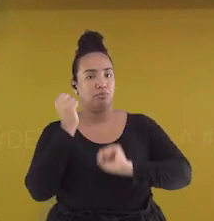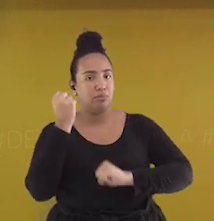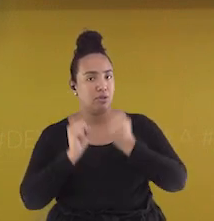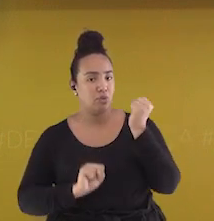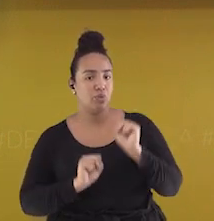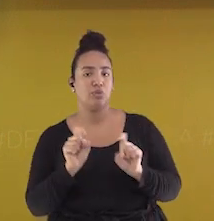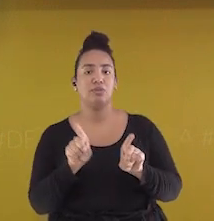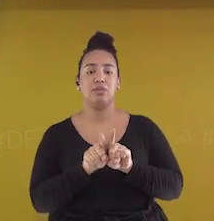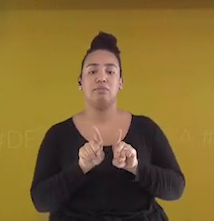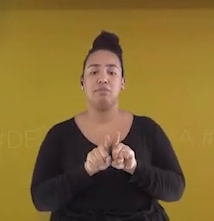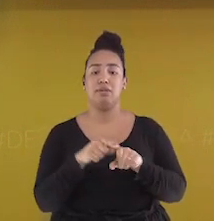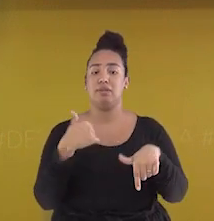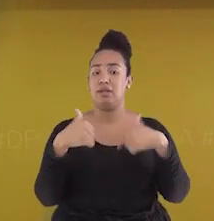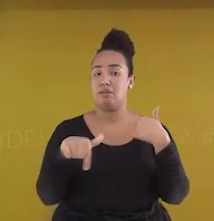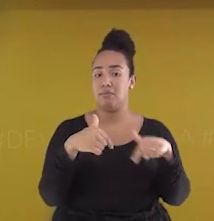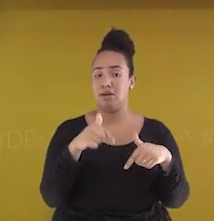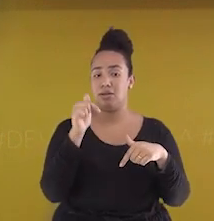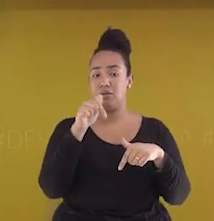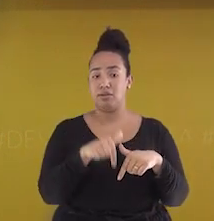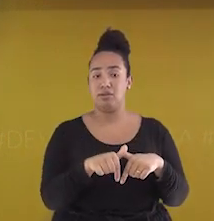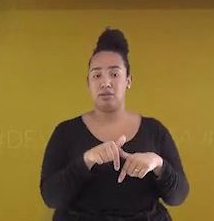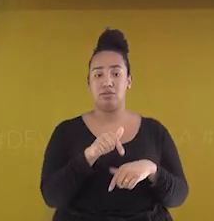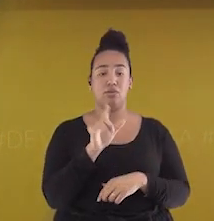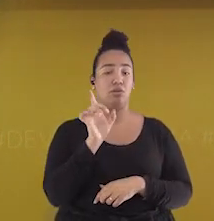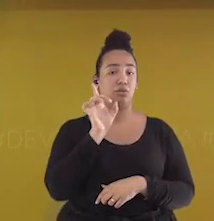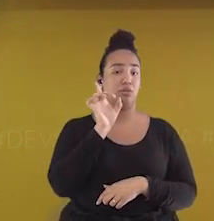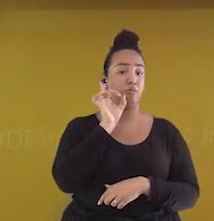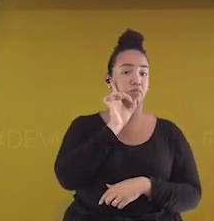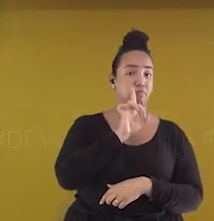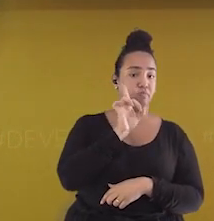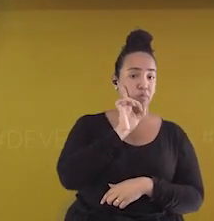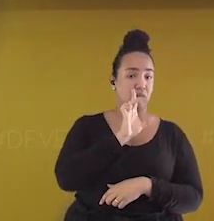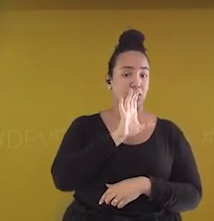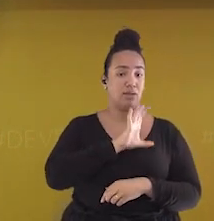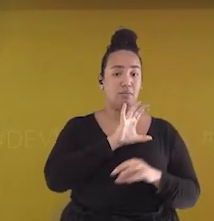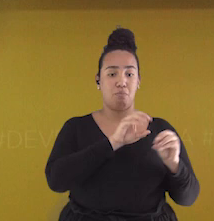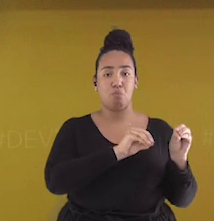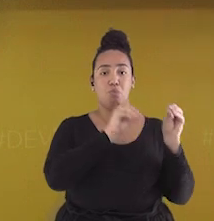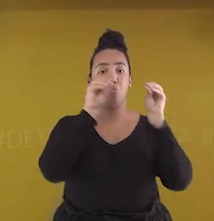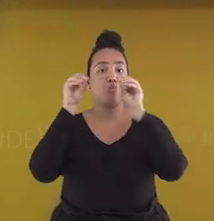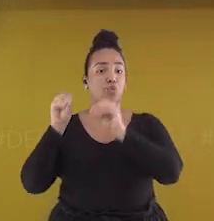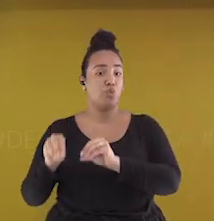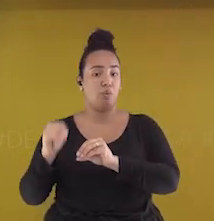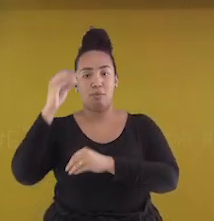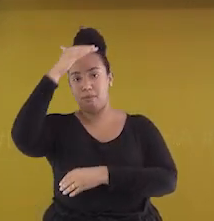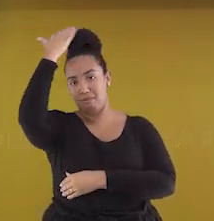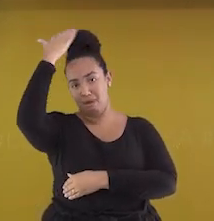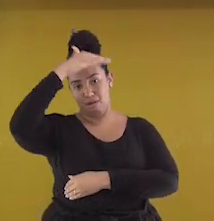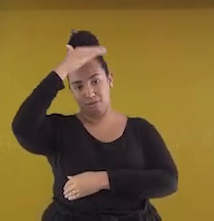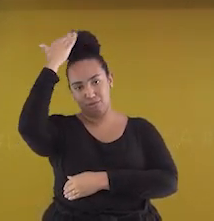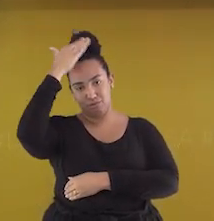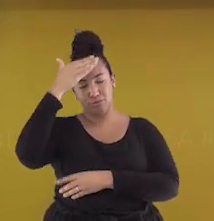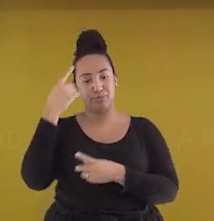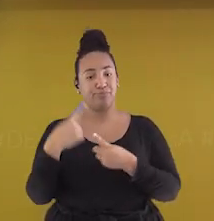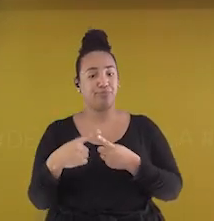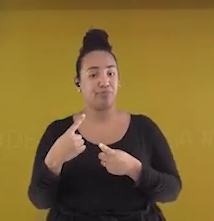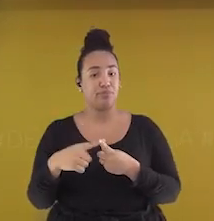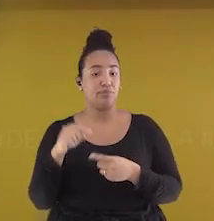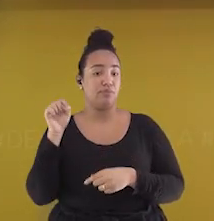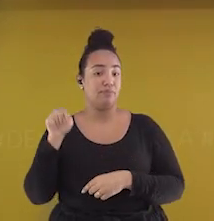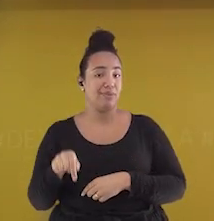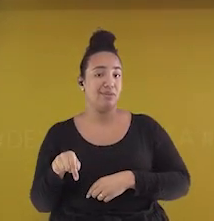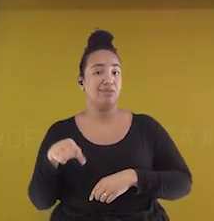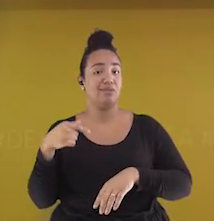indústrias migraram dos Estados Unidos e Canadá para o México, devido à